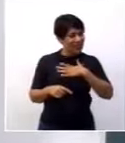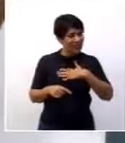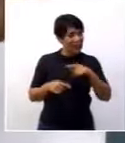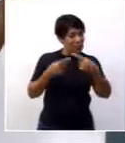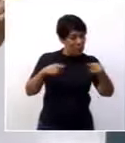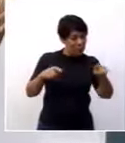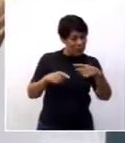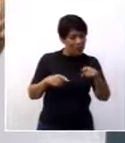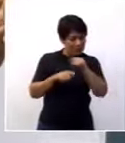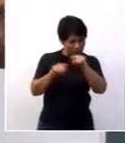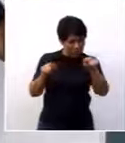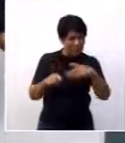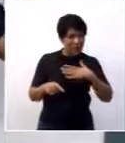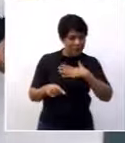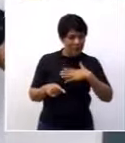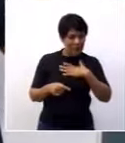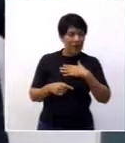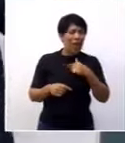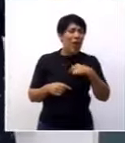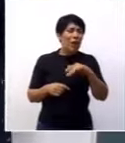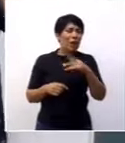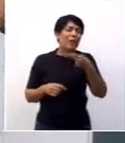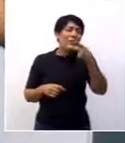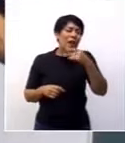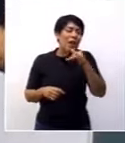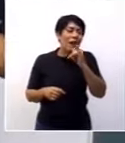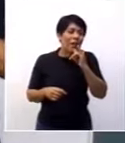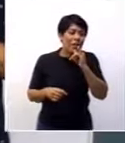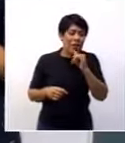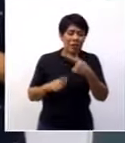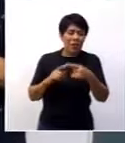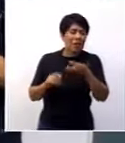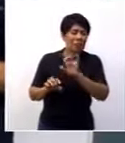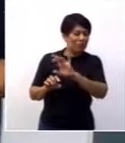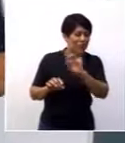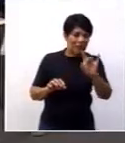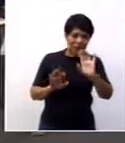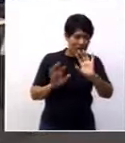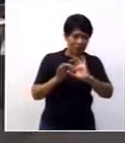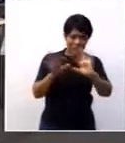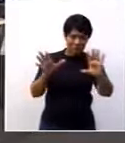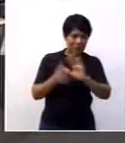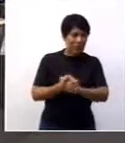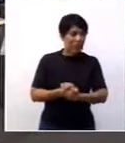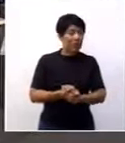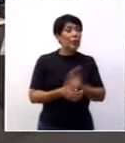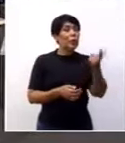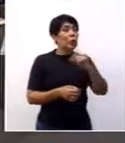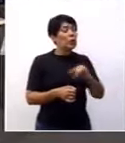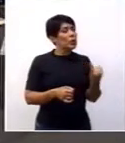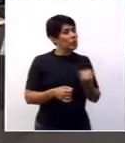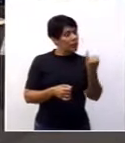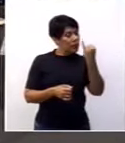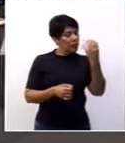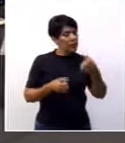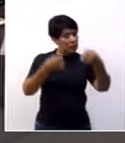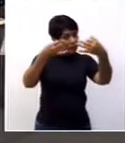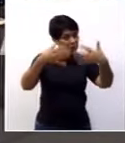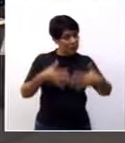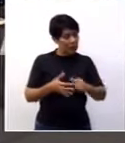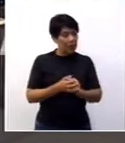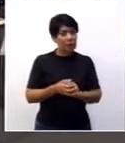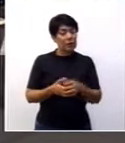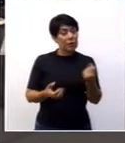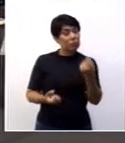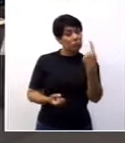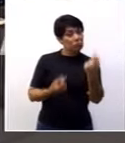vocês agora, que vocês curtem. Eu ia dar um exemplo, mas aí o exemplo fica para os professores. Professor, tá só bom? mais um minutinho. É importante talvez esclarecer que